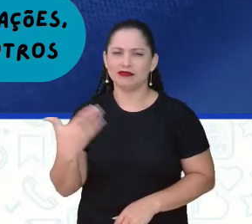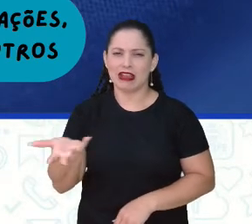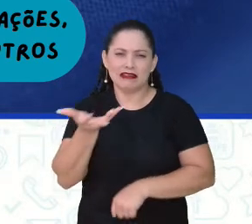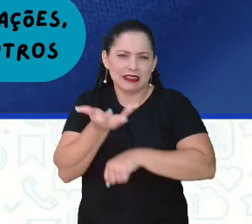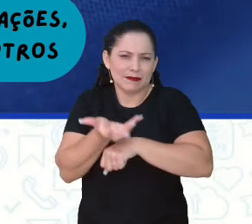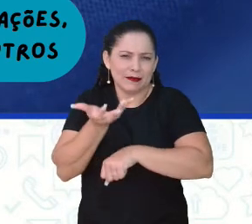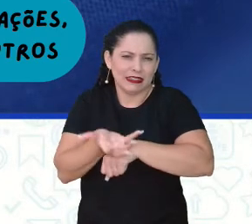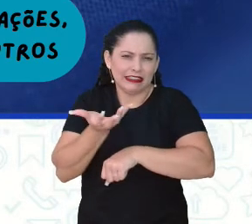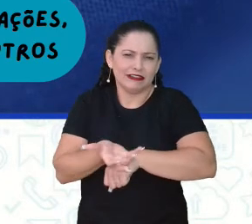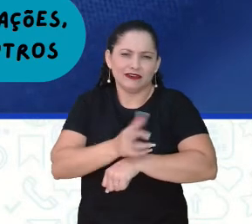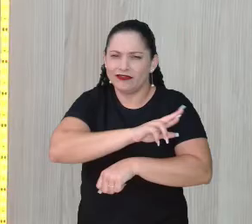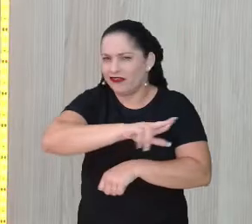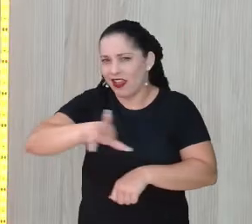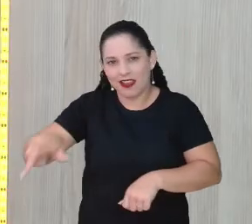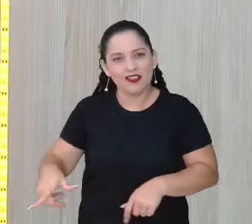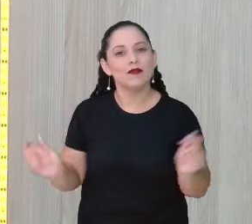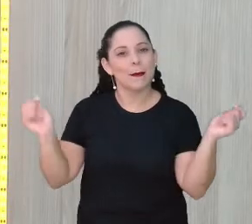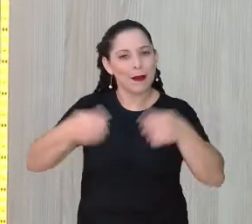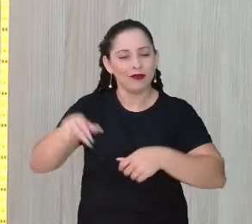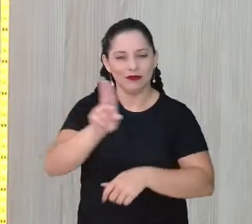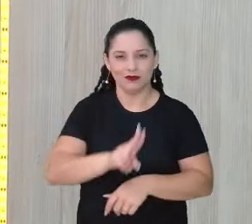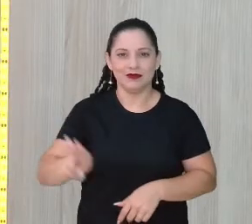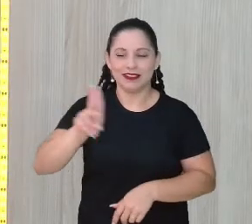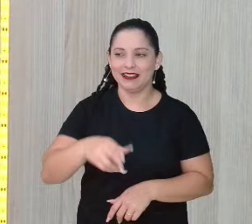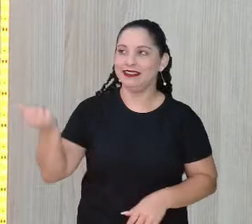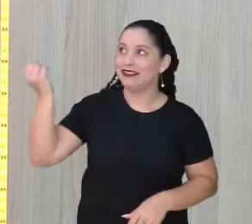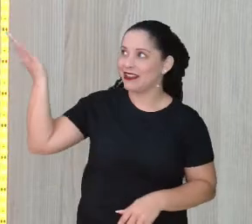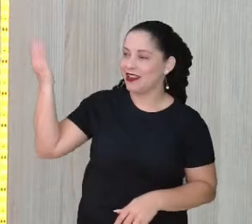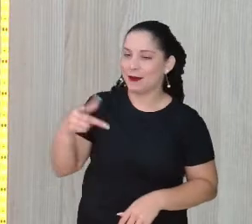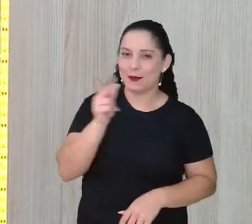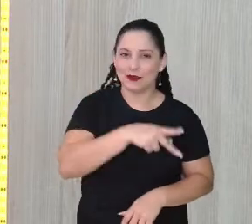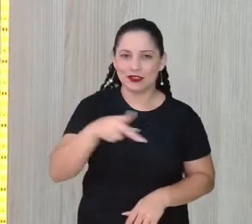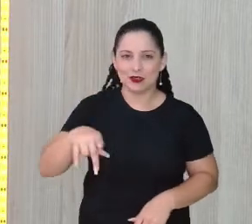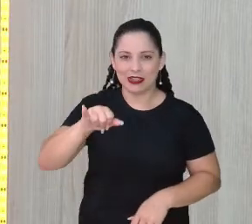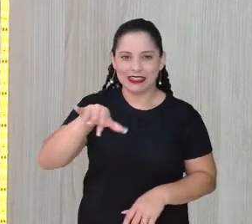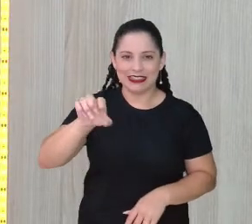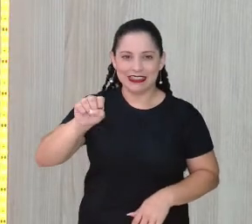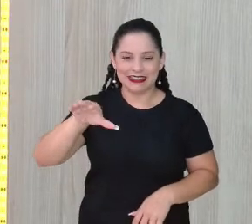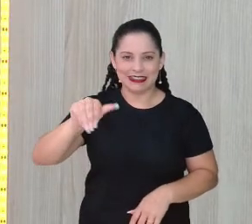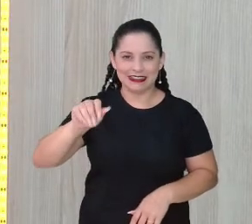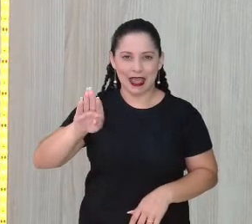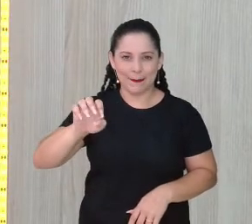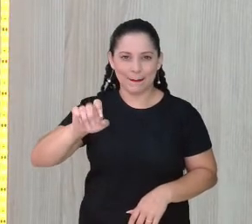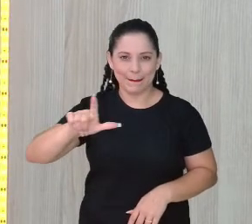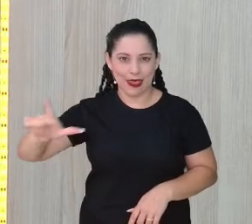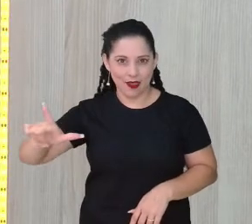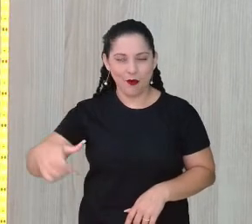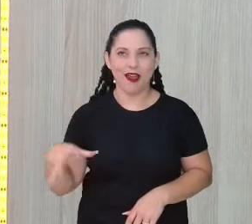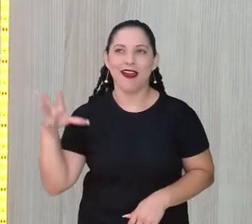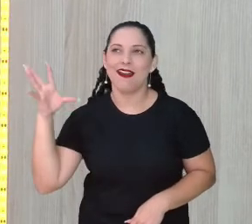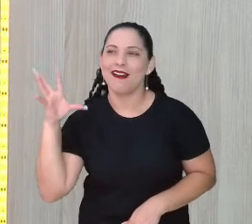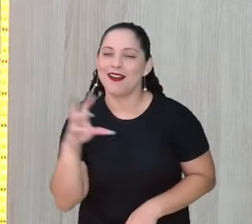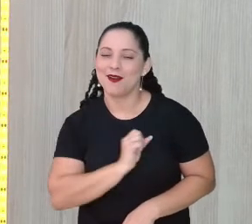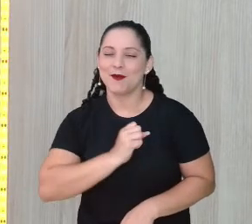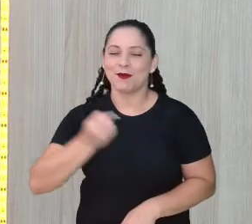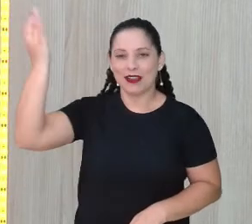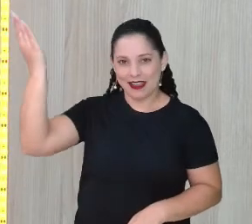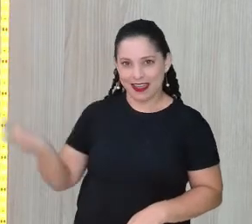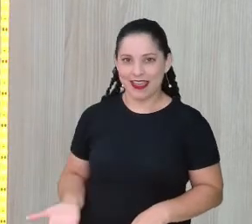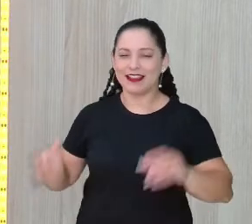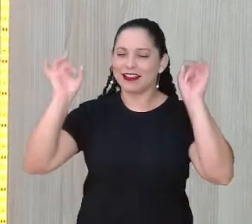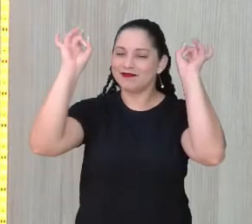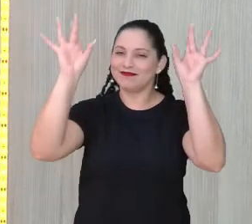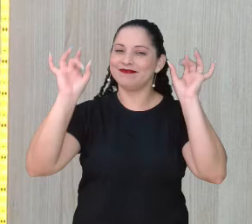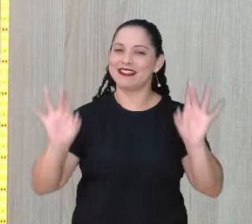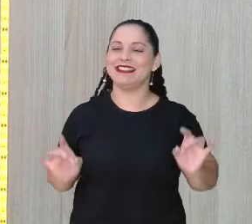assim, muito inteligente. Eu amo, sabe? É minha professora predileta. Tem outros, mas